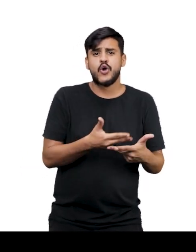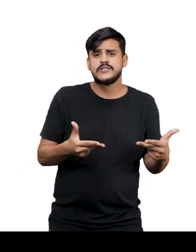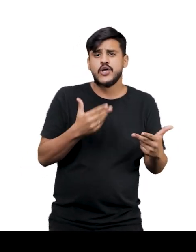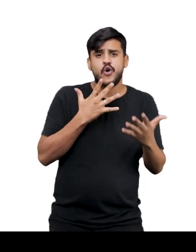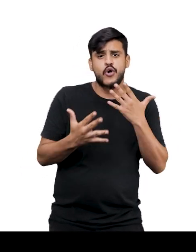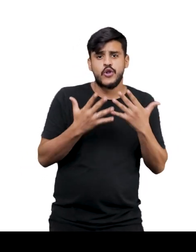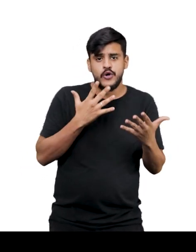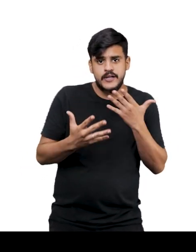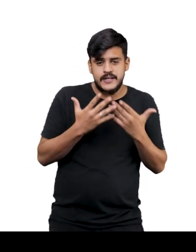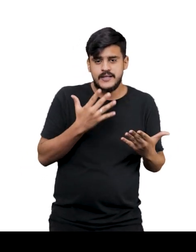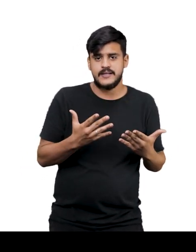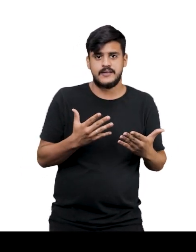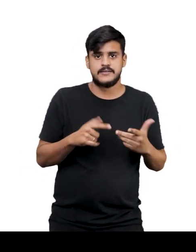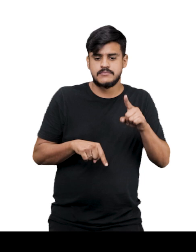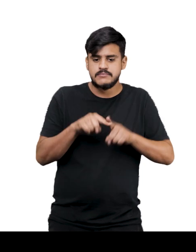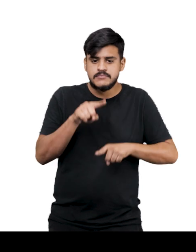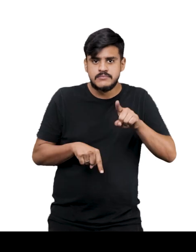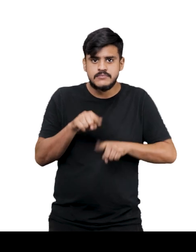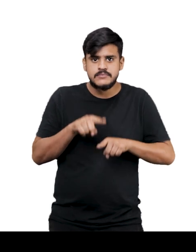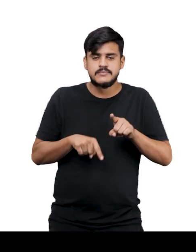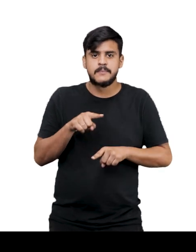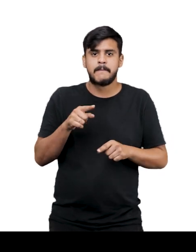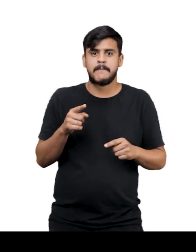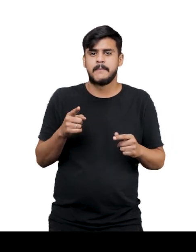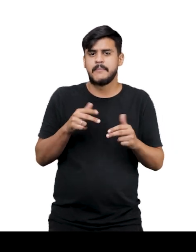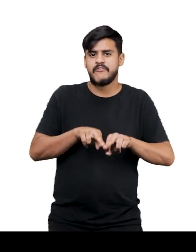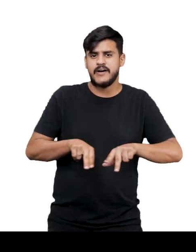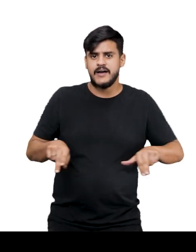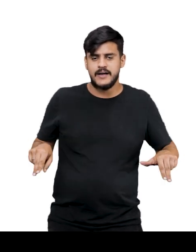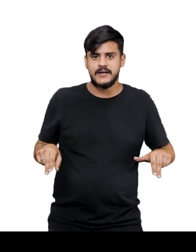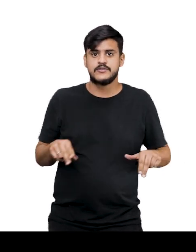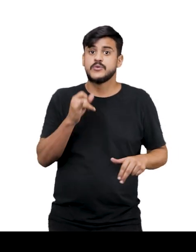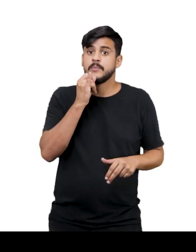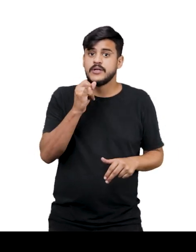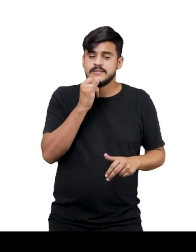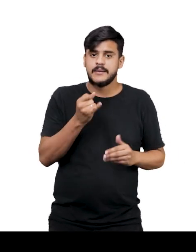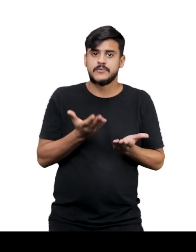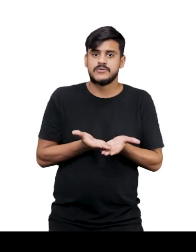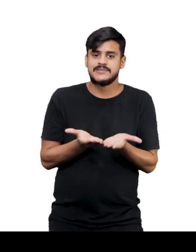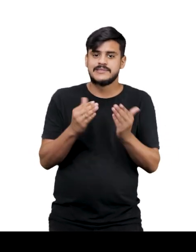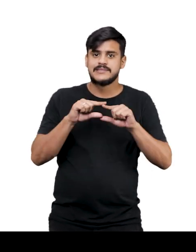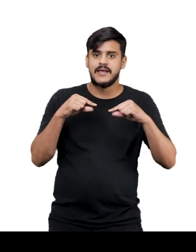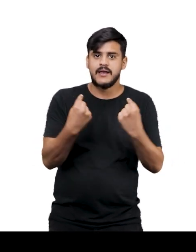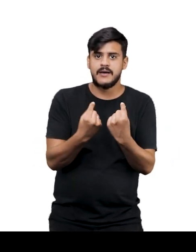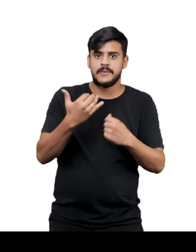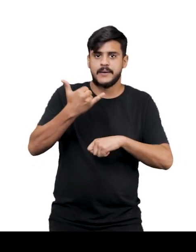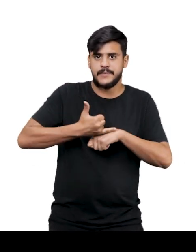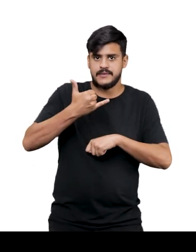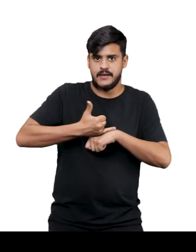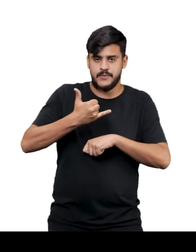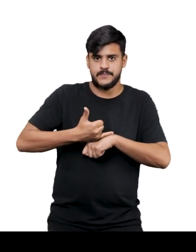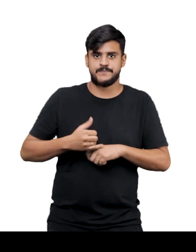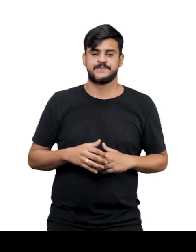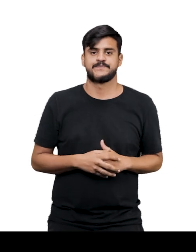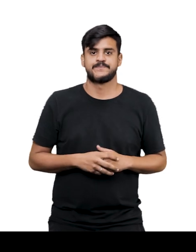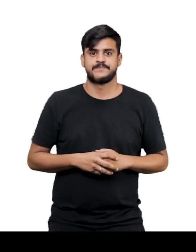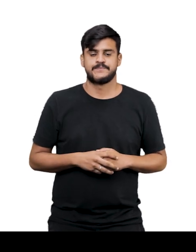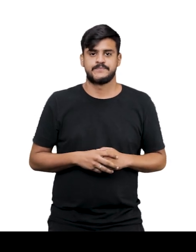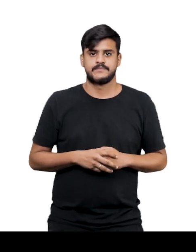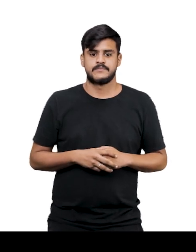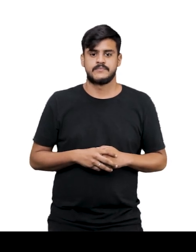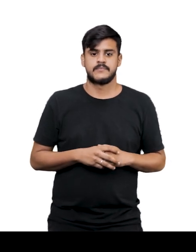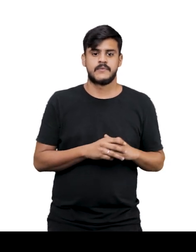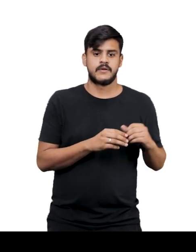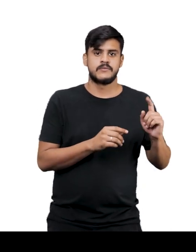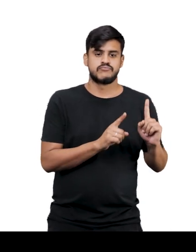A seleção inclui miniaturas coloridas, utensílios e souvenirs de materiais diversos, como cerâmica e metal.